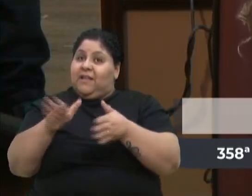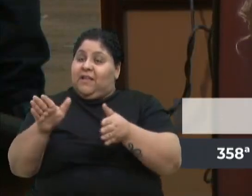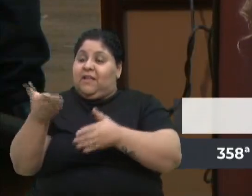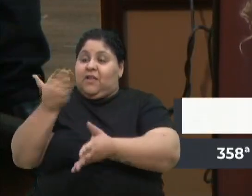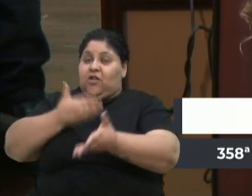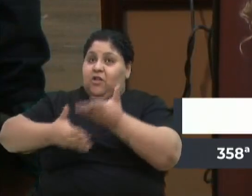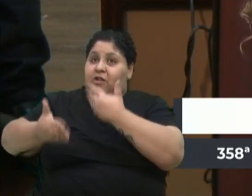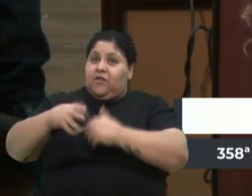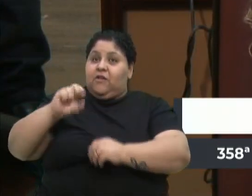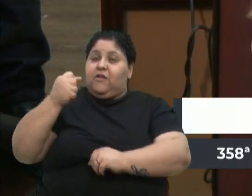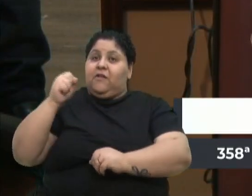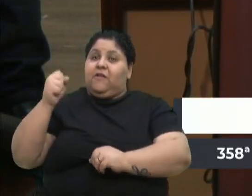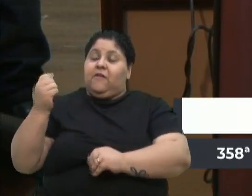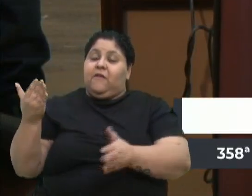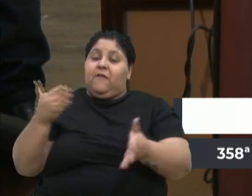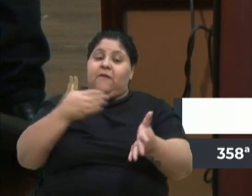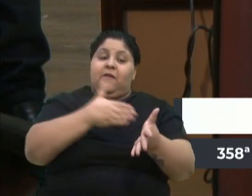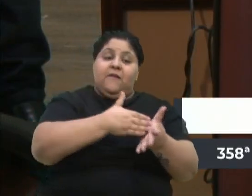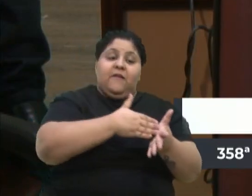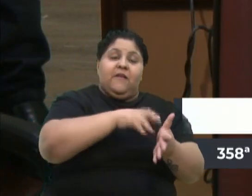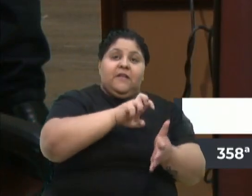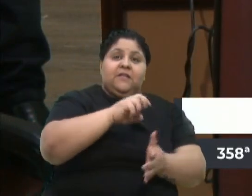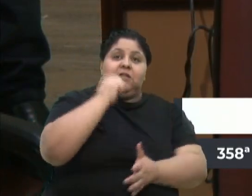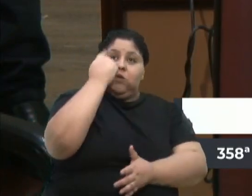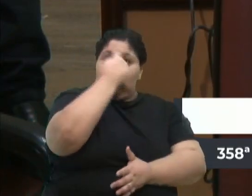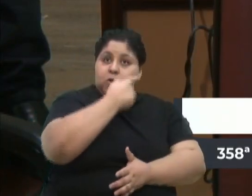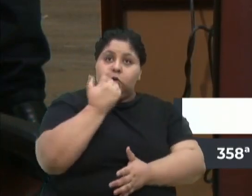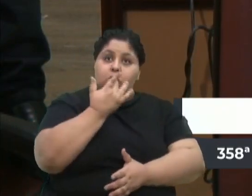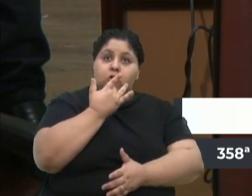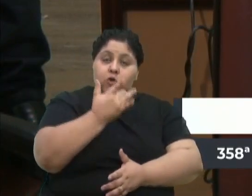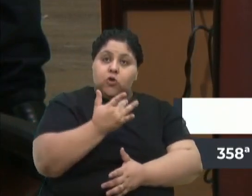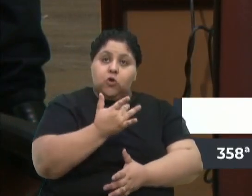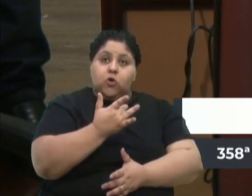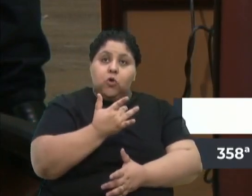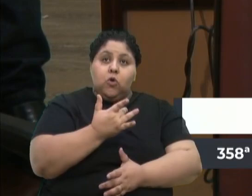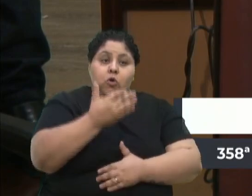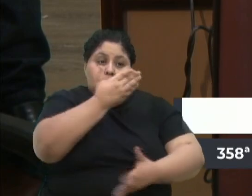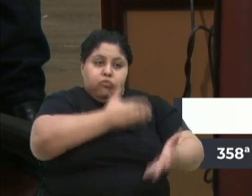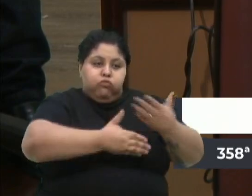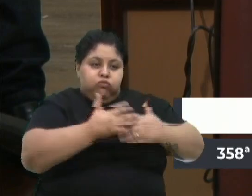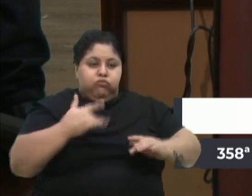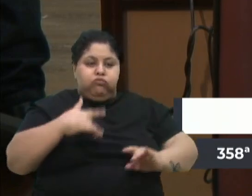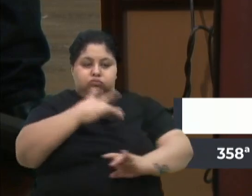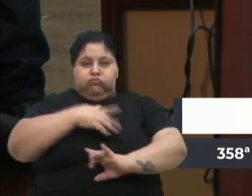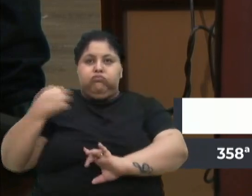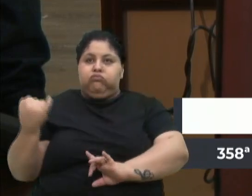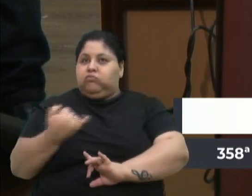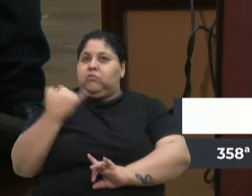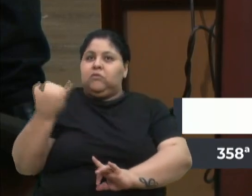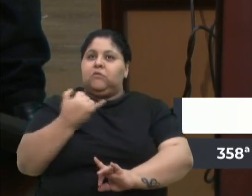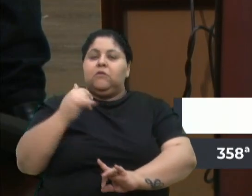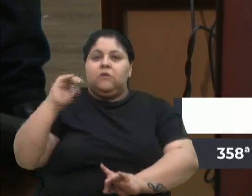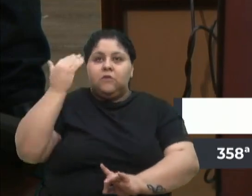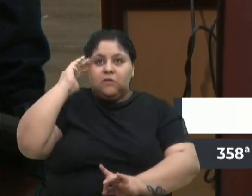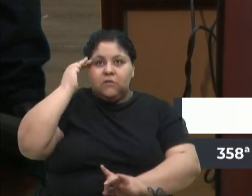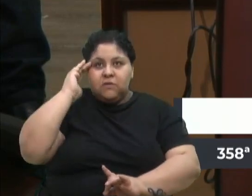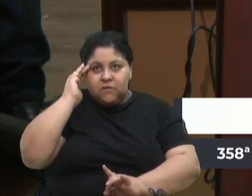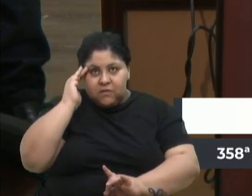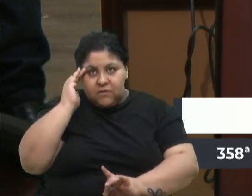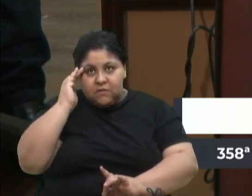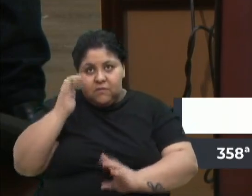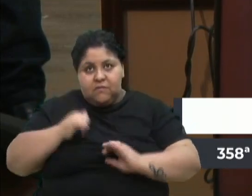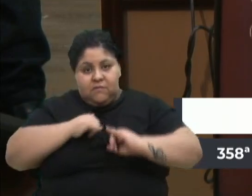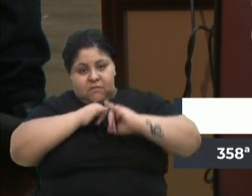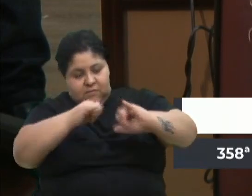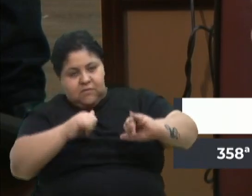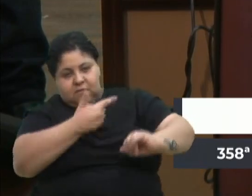para atendimento das 8 da manhã até as 5 horas da tarde, um mutirão de saúde e é importante que as pessoas saibam e levem essa informação